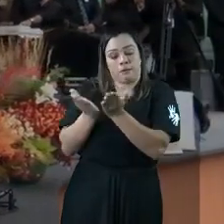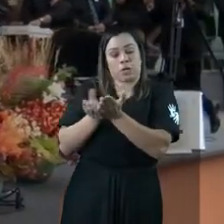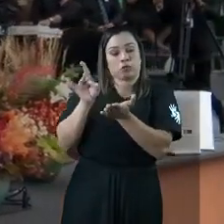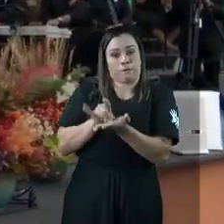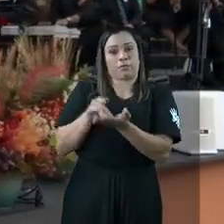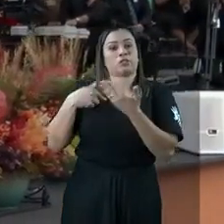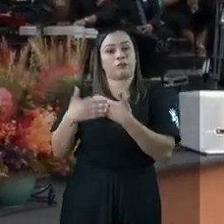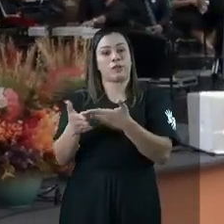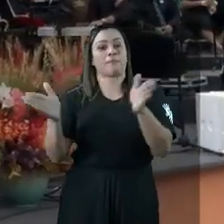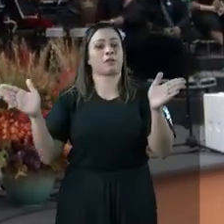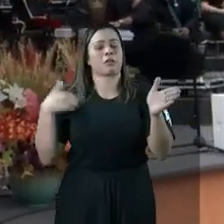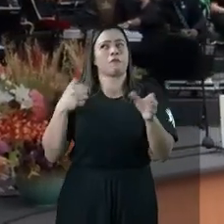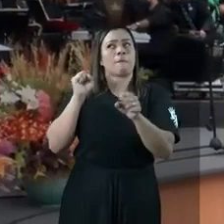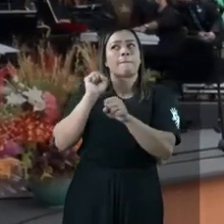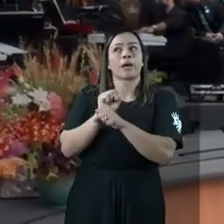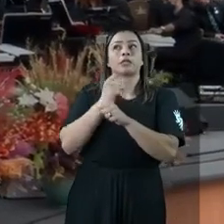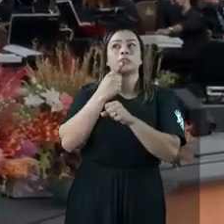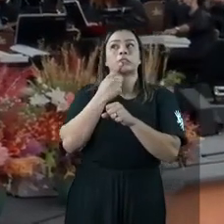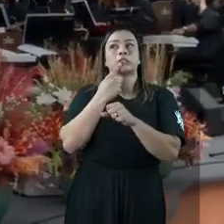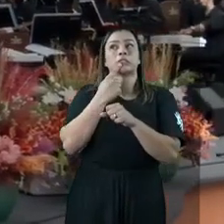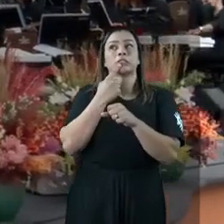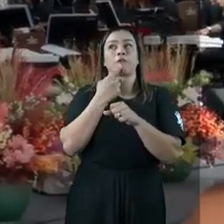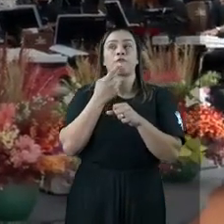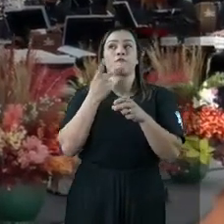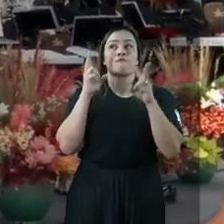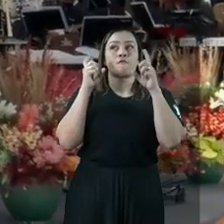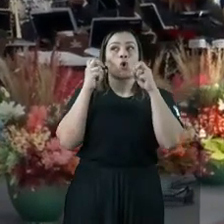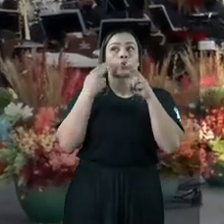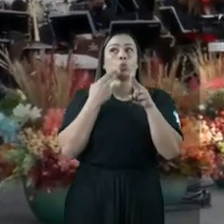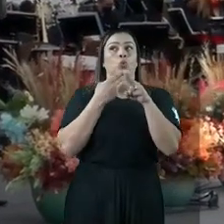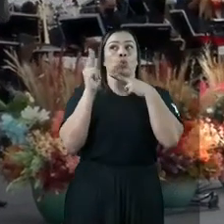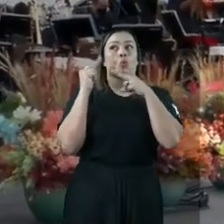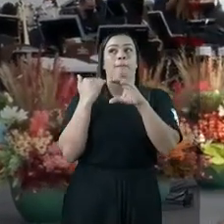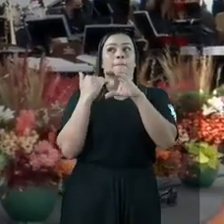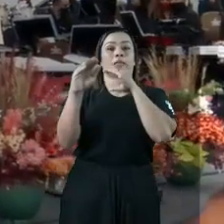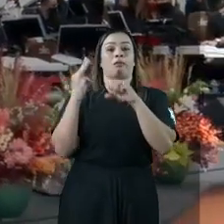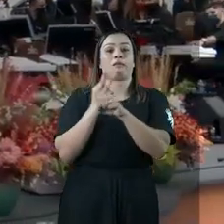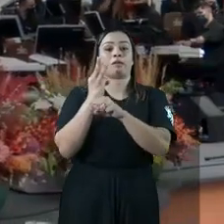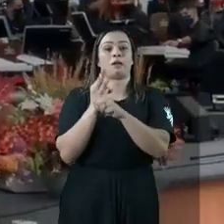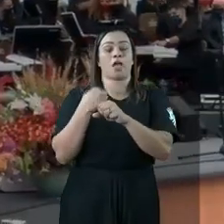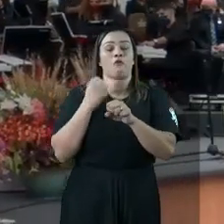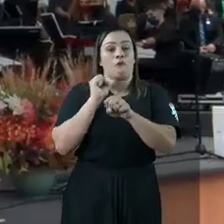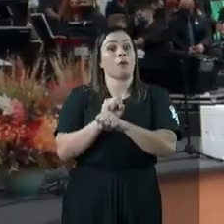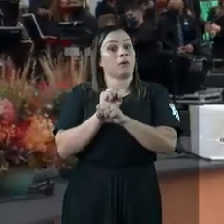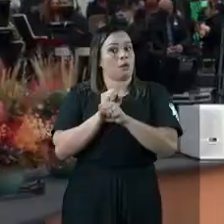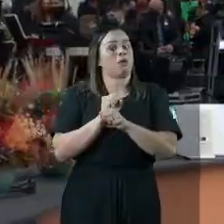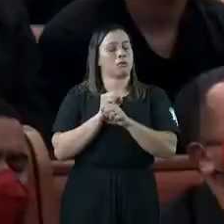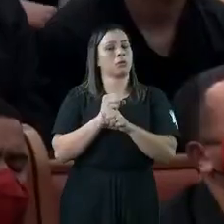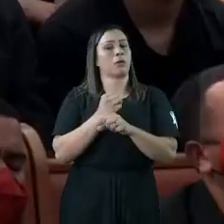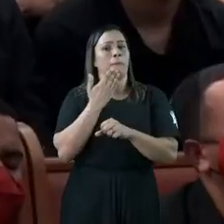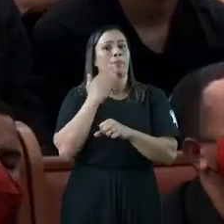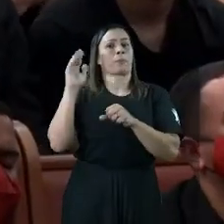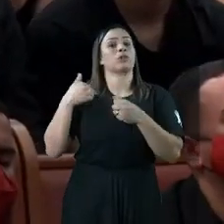entrar. Vou parar de mandar nude pelo WhatsApp. Vou honrar o Rei da Glória. Vou abrir a porta para